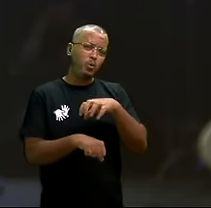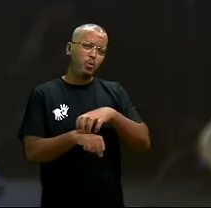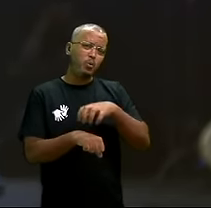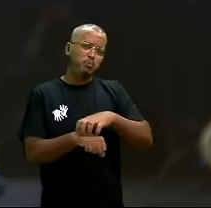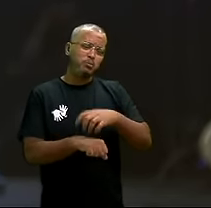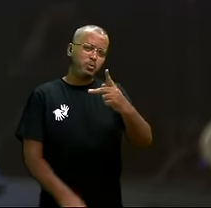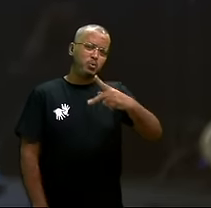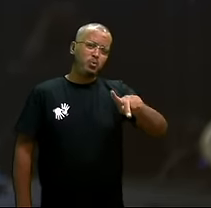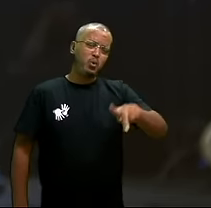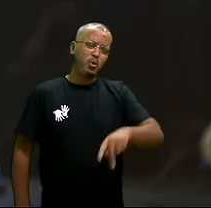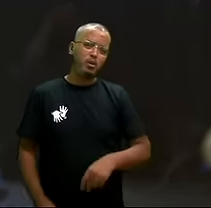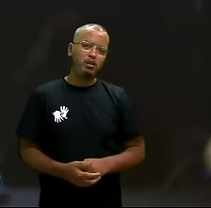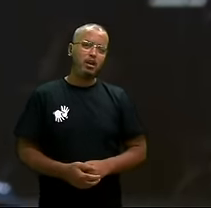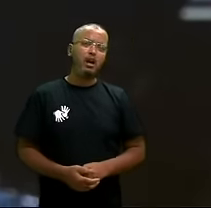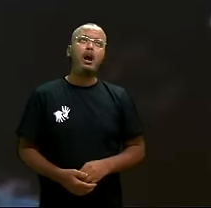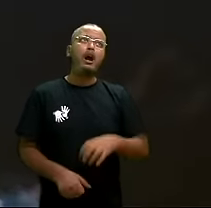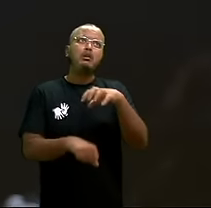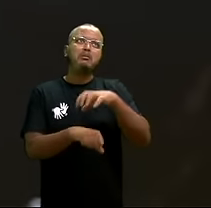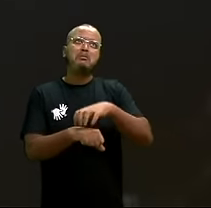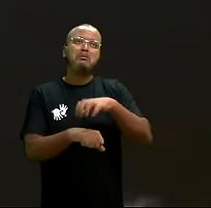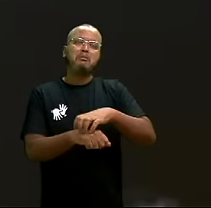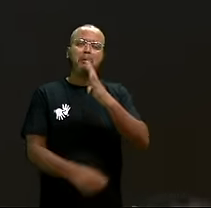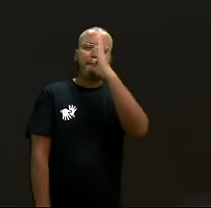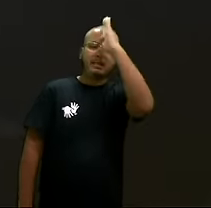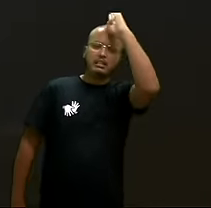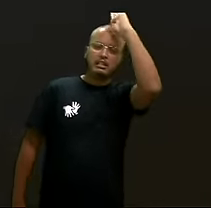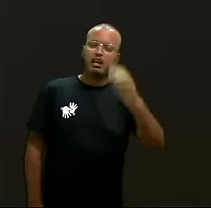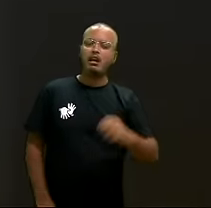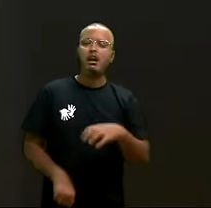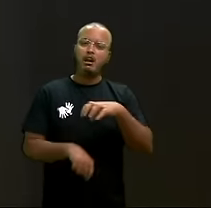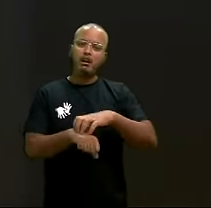culpa do presidente, é culpa do governo, é culpa da